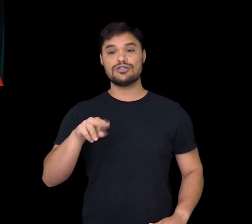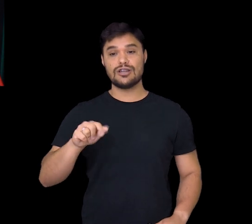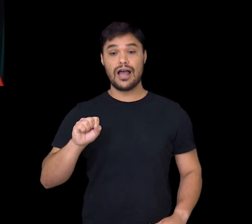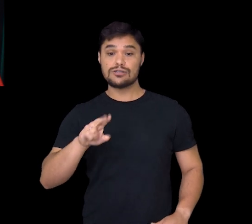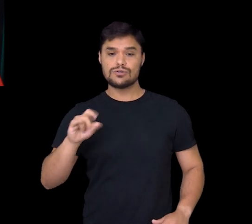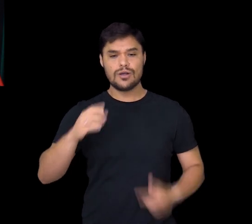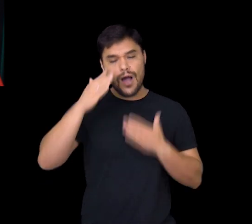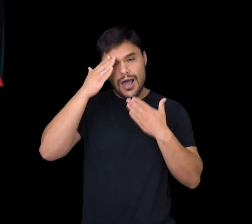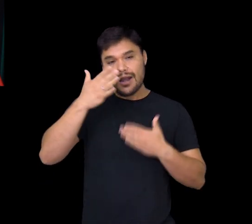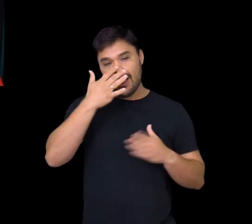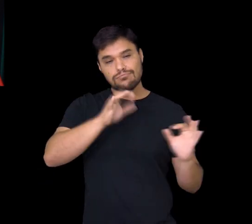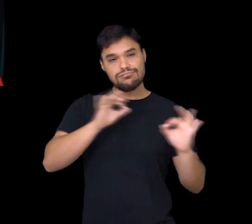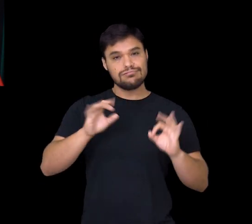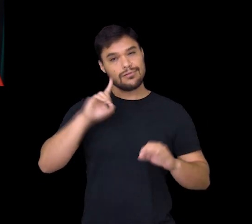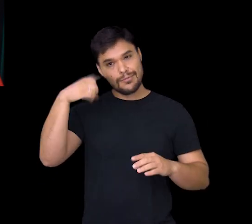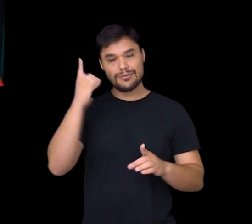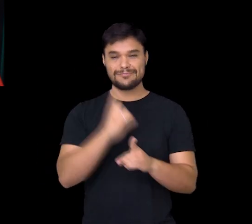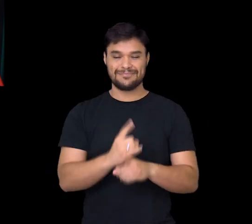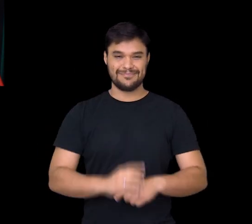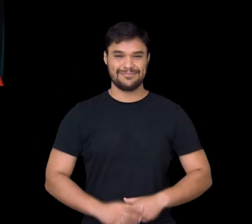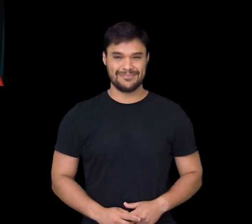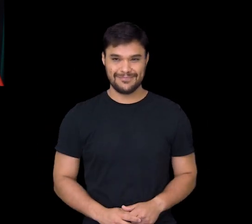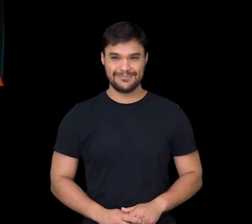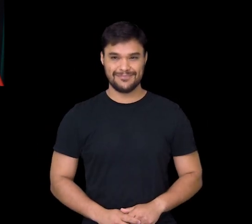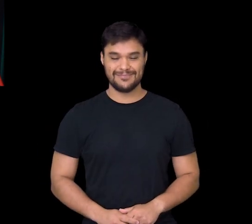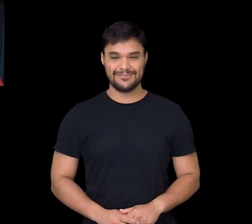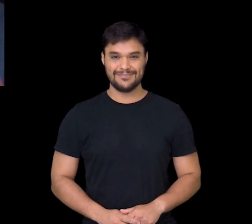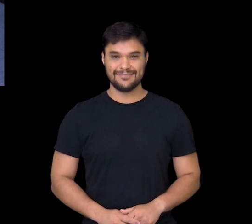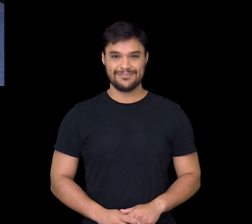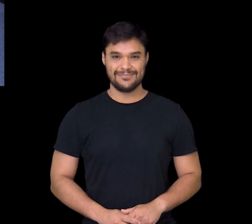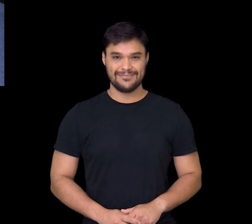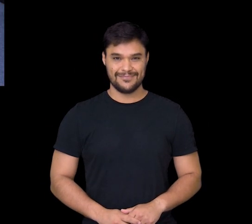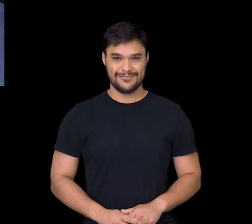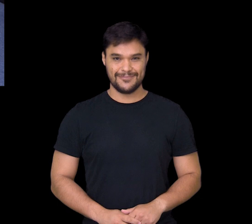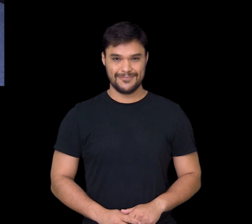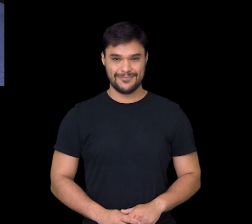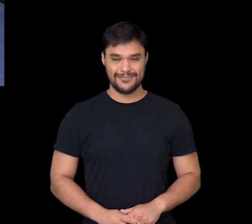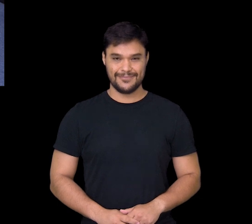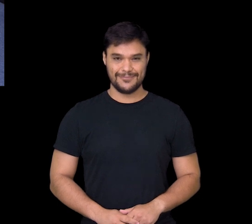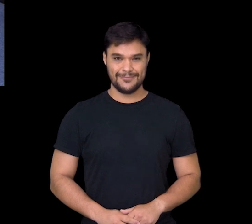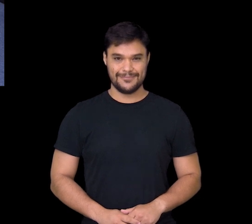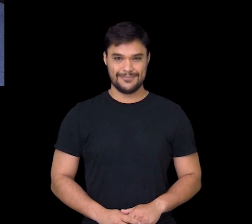Regina Assunção, agradeço a sua audiência. Até a próxima.